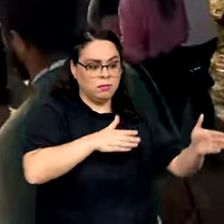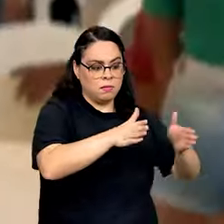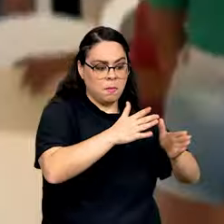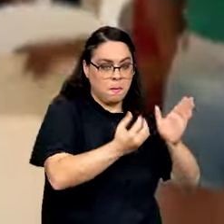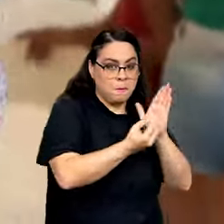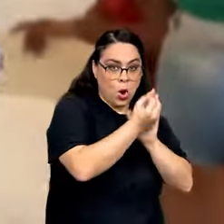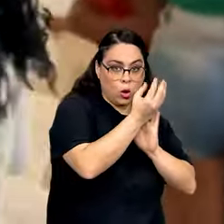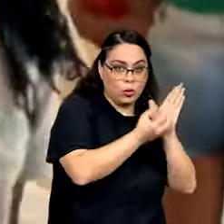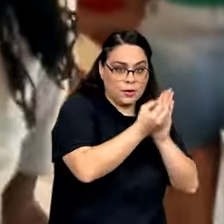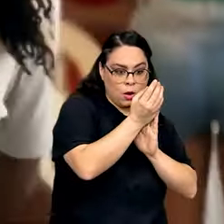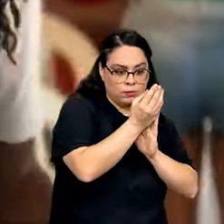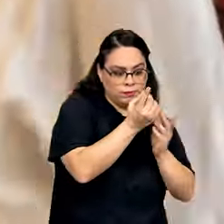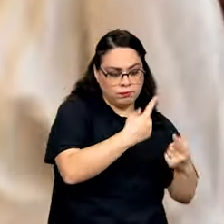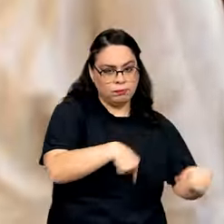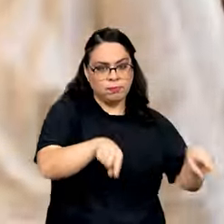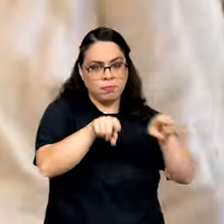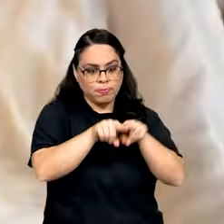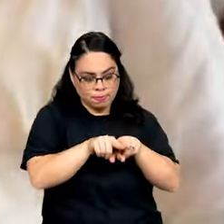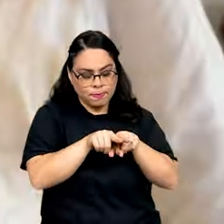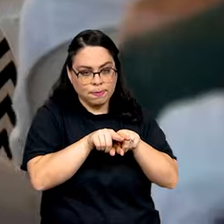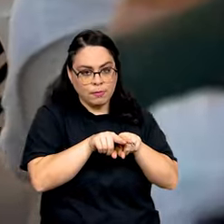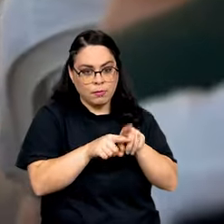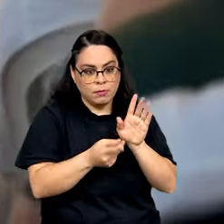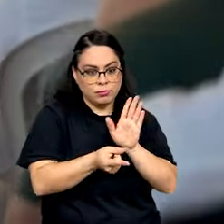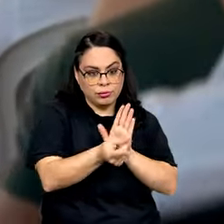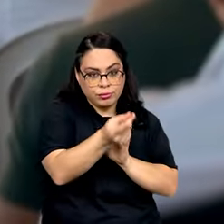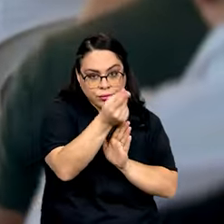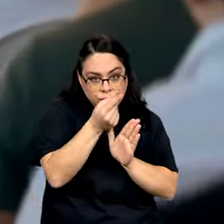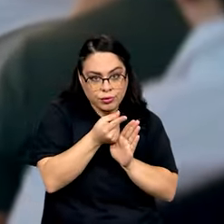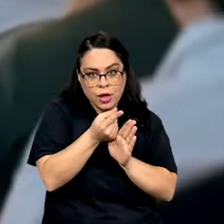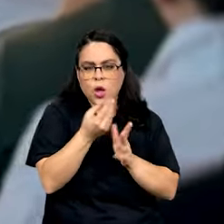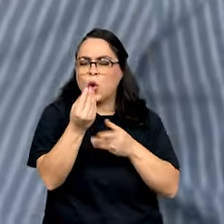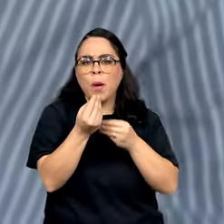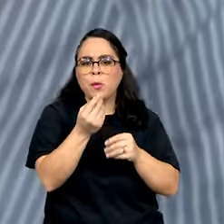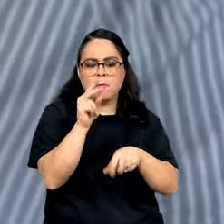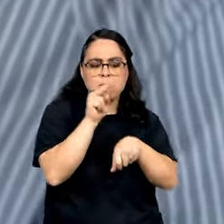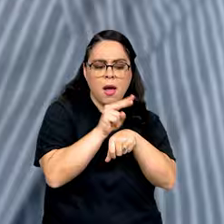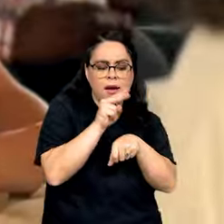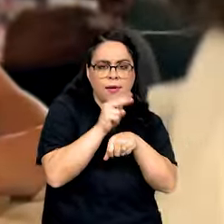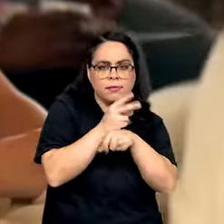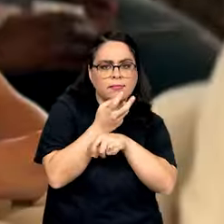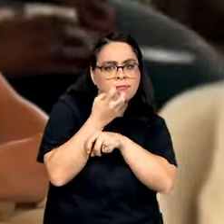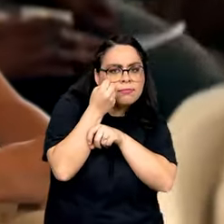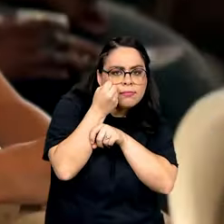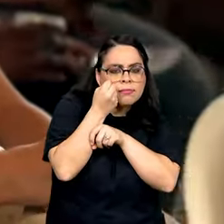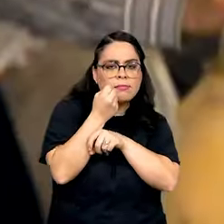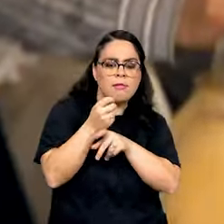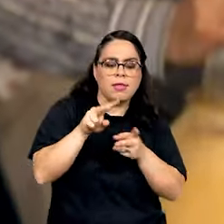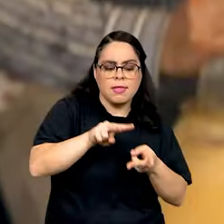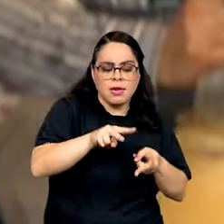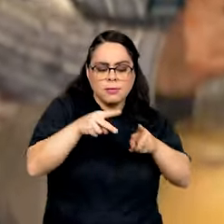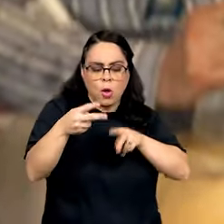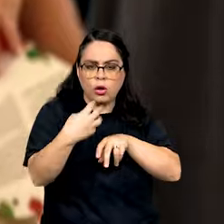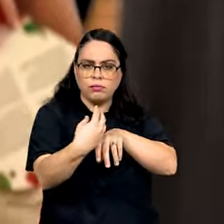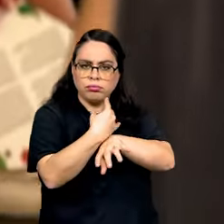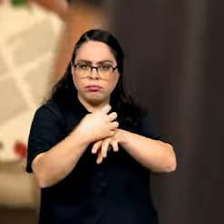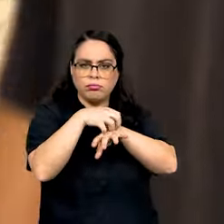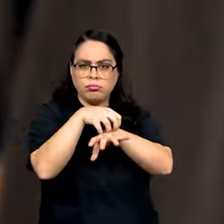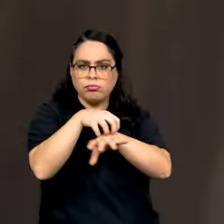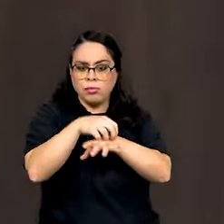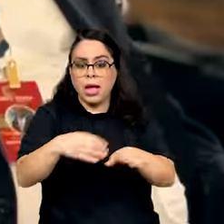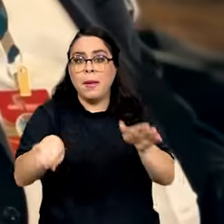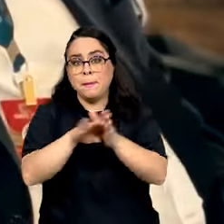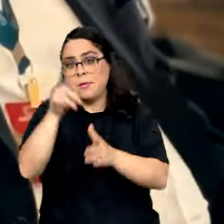produção combinada com comercialização como é que faz a Conserva o transporte até chegar ao